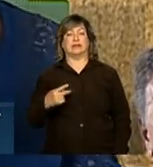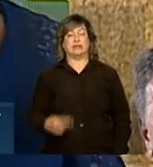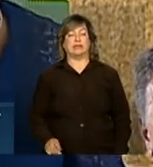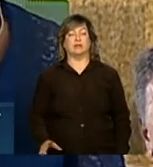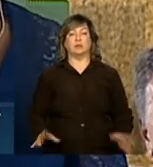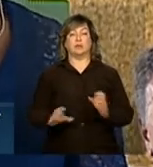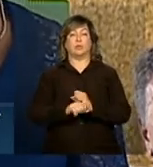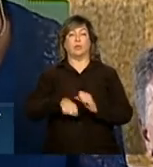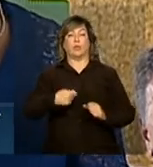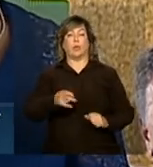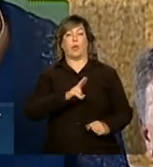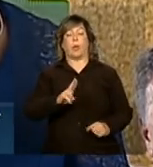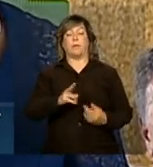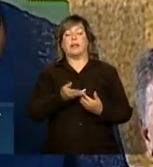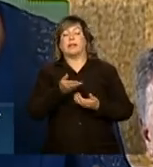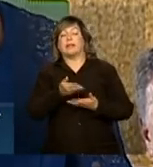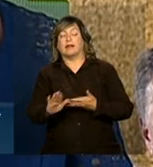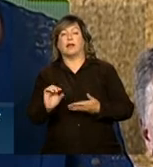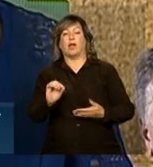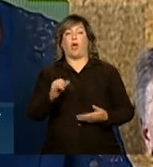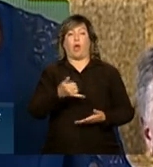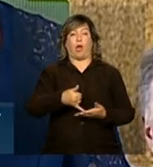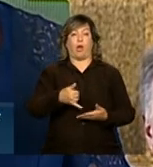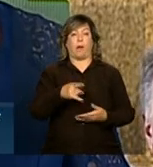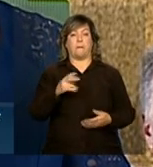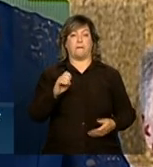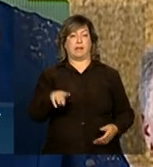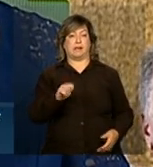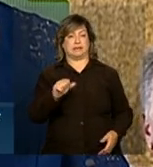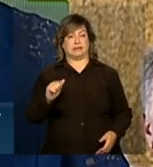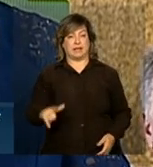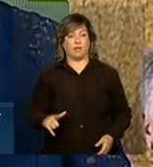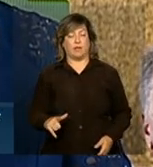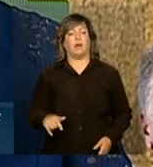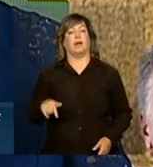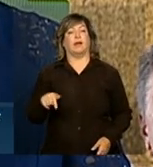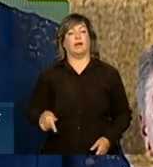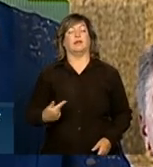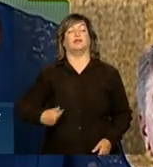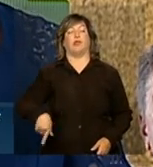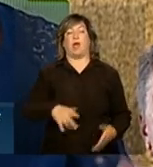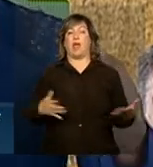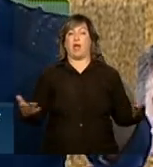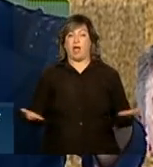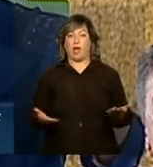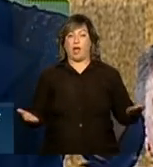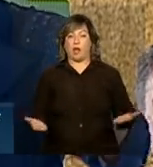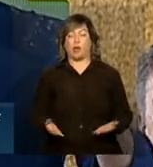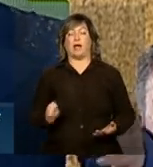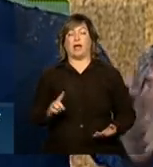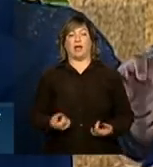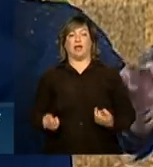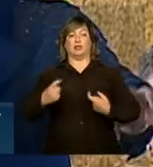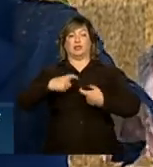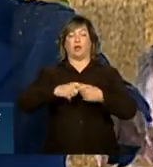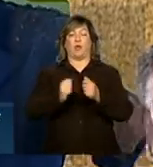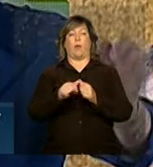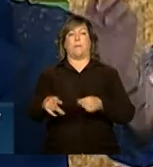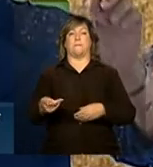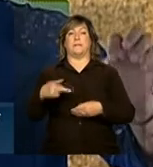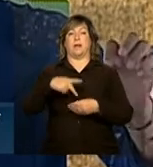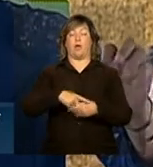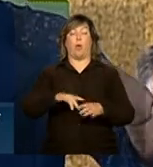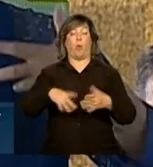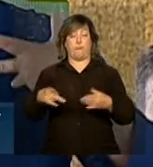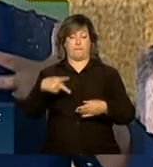disso que se chama excedente em óleo do pré-sal. Ou seja, nós agora somos sócios no petróleo. O petróleo,